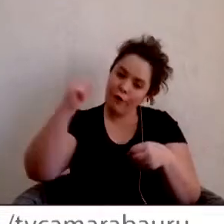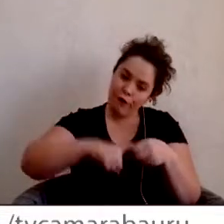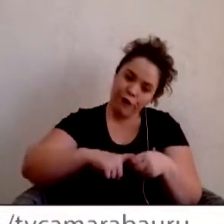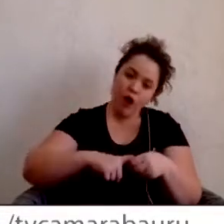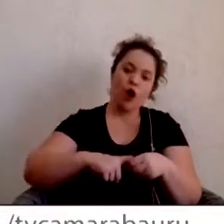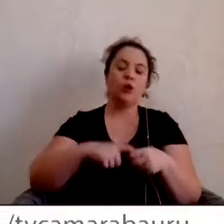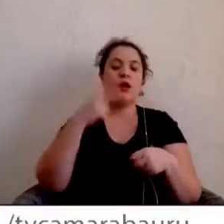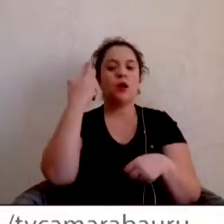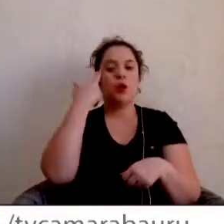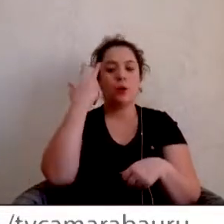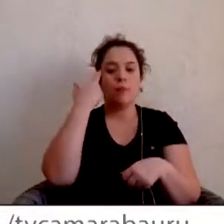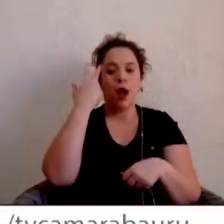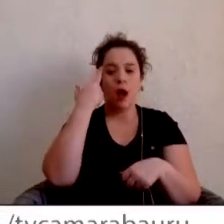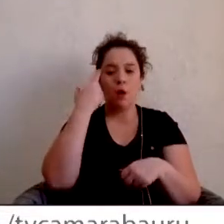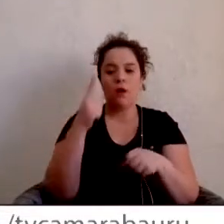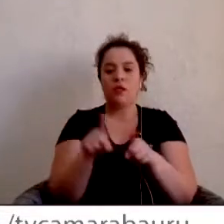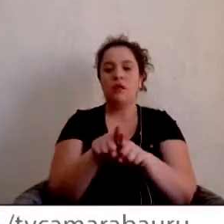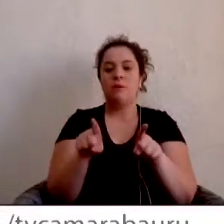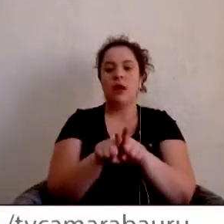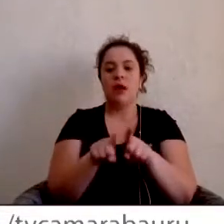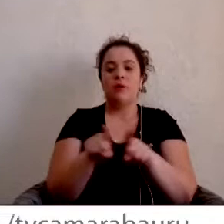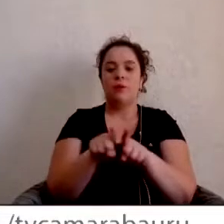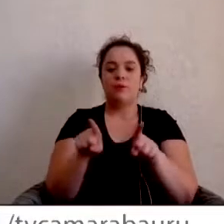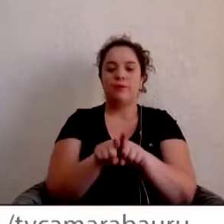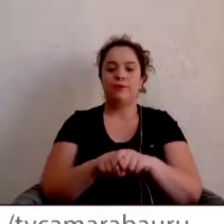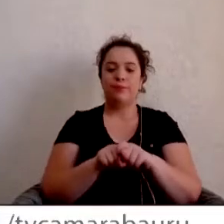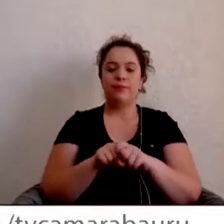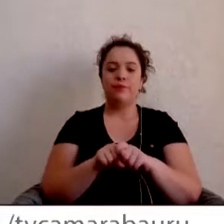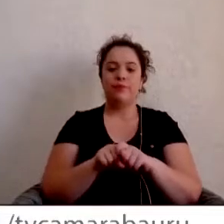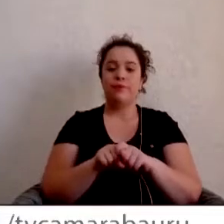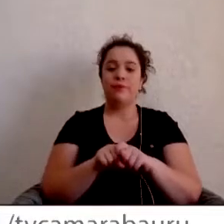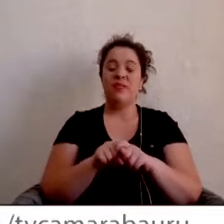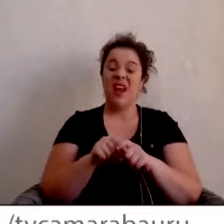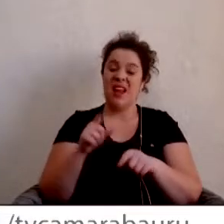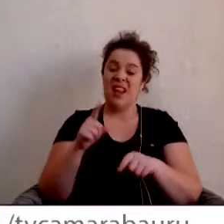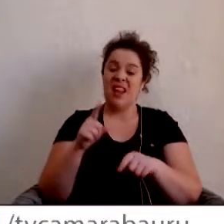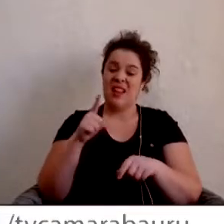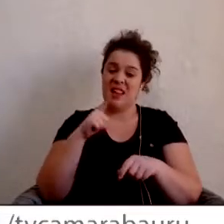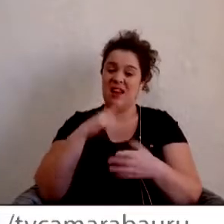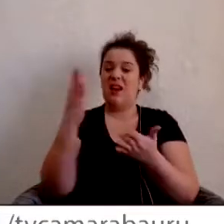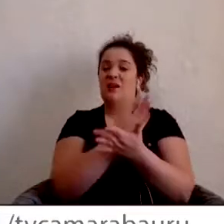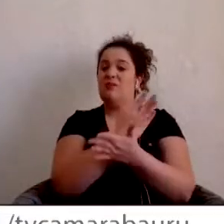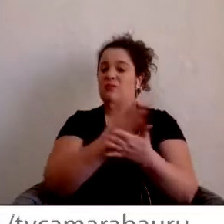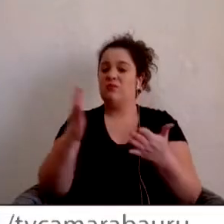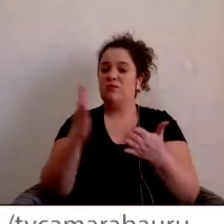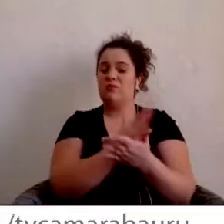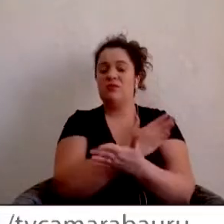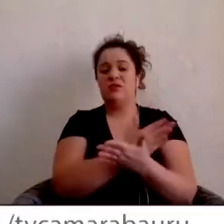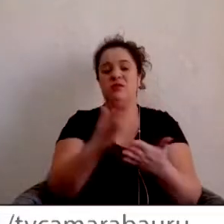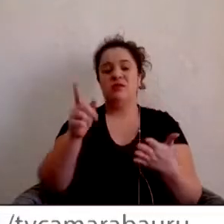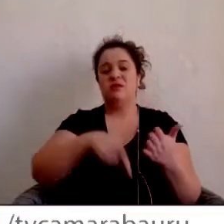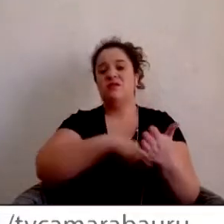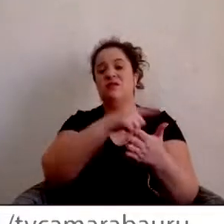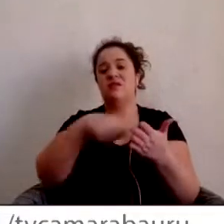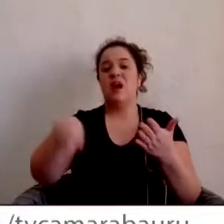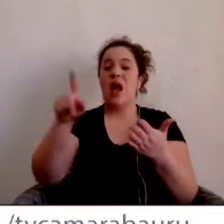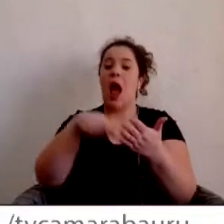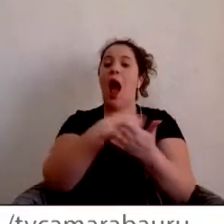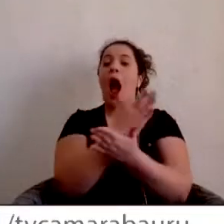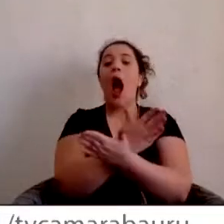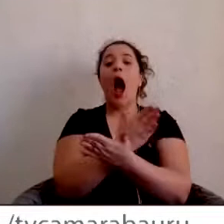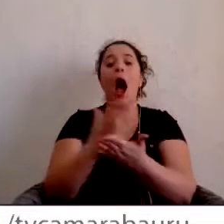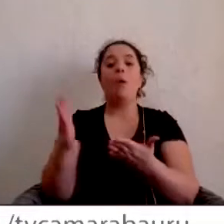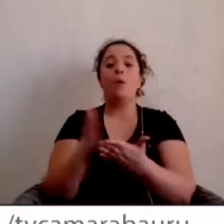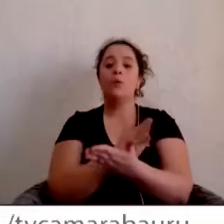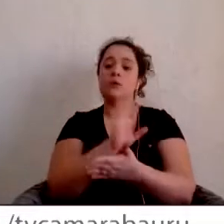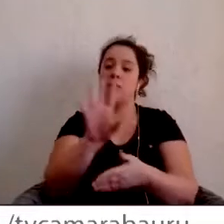presenciais, ainda que com muitas restrições, mas retornam, de alguma forma,